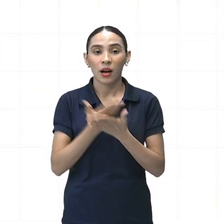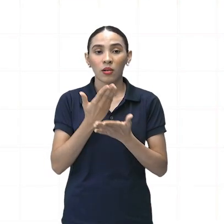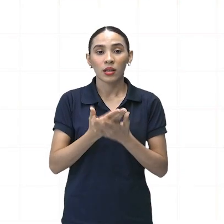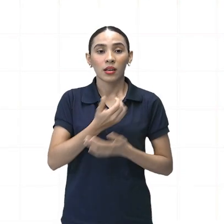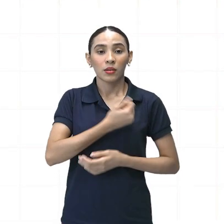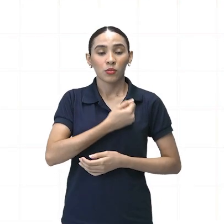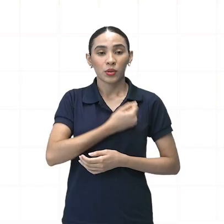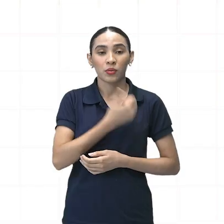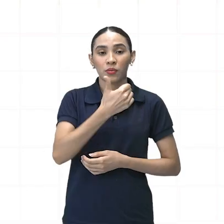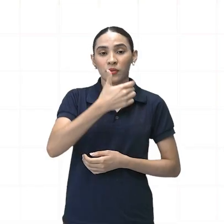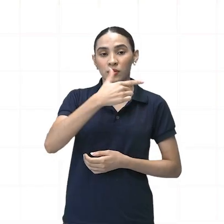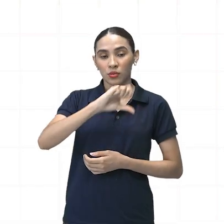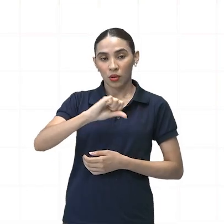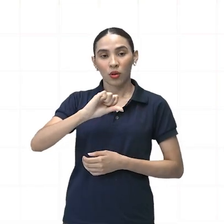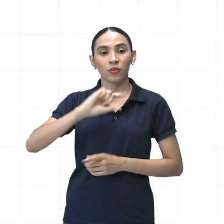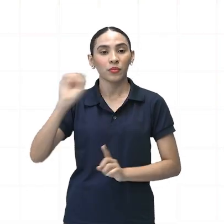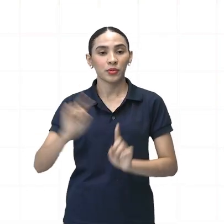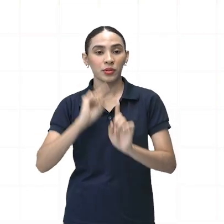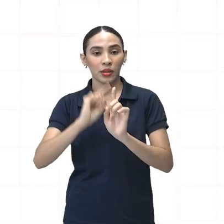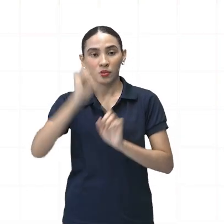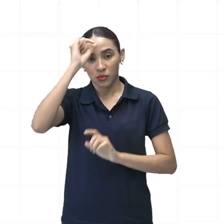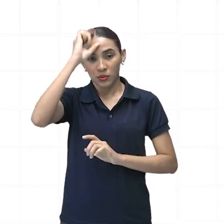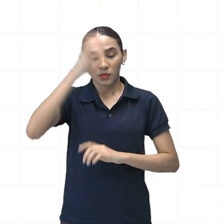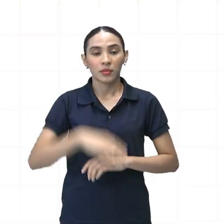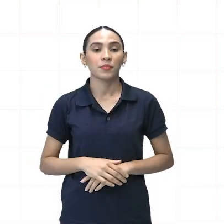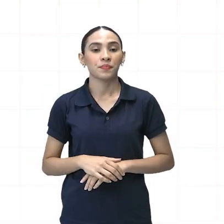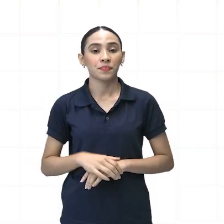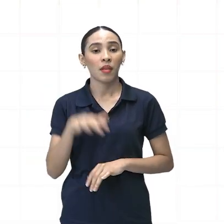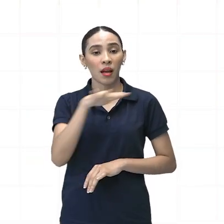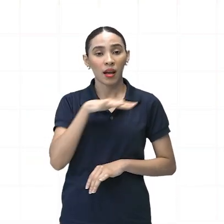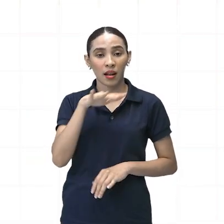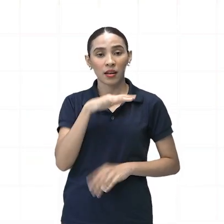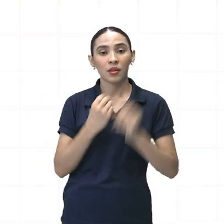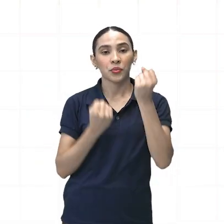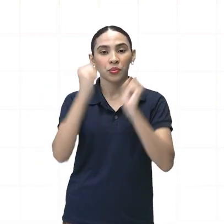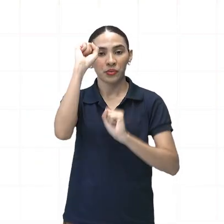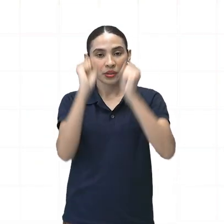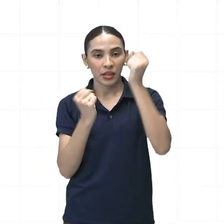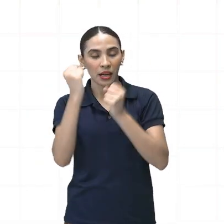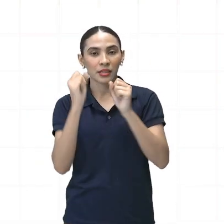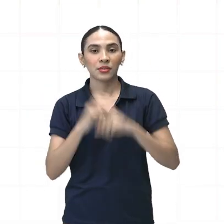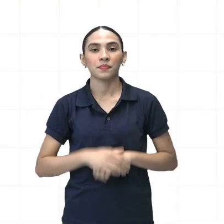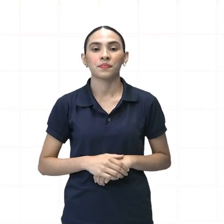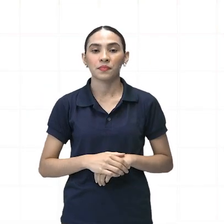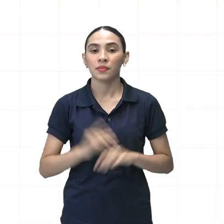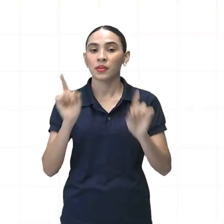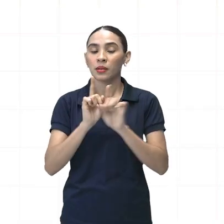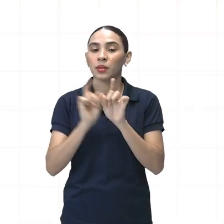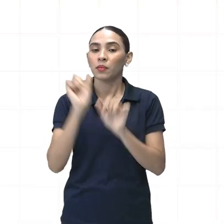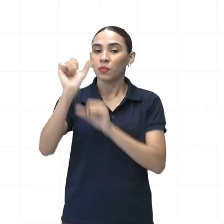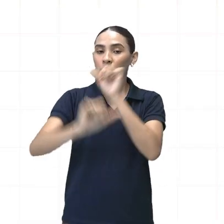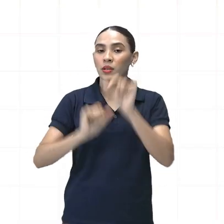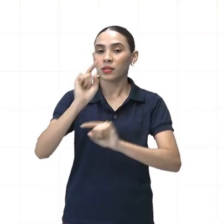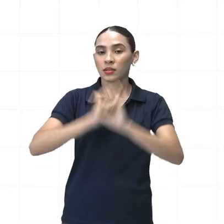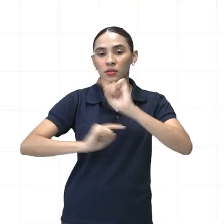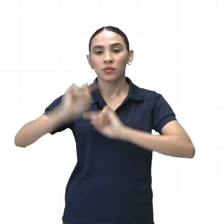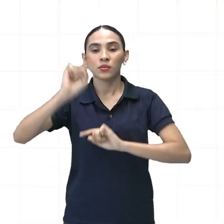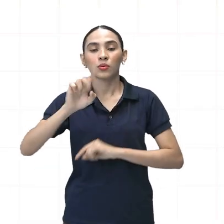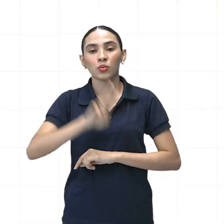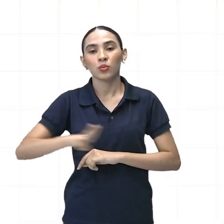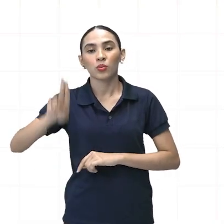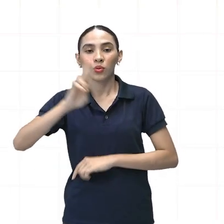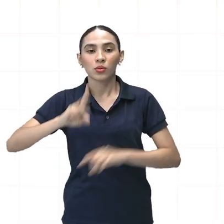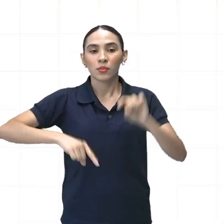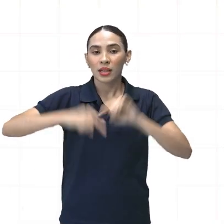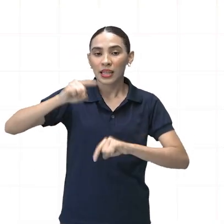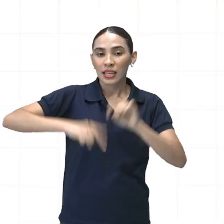aula 29, o objeto de conhecimento, cadeias industriais e inovação no uso